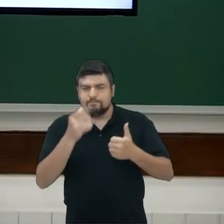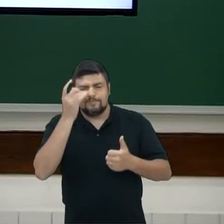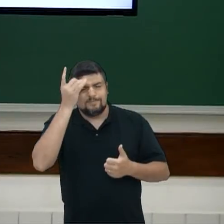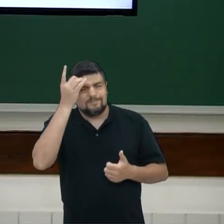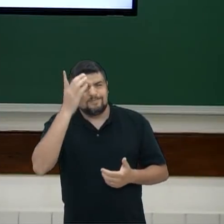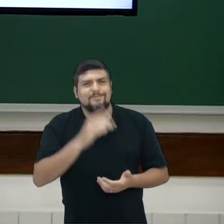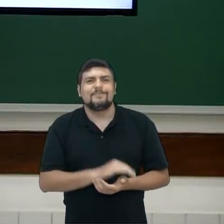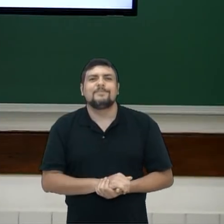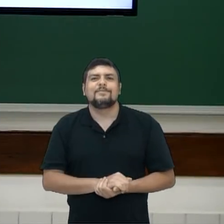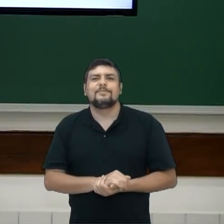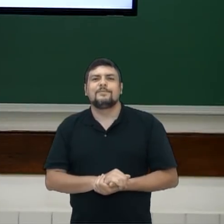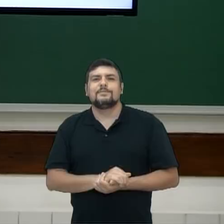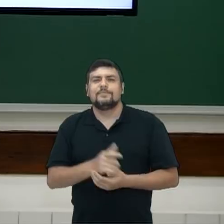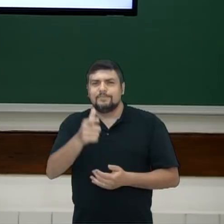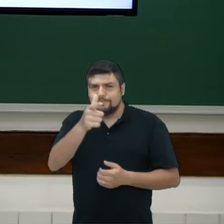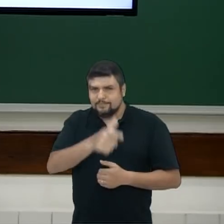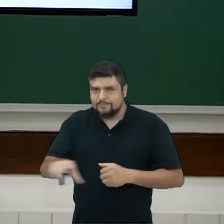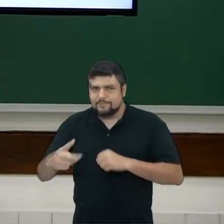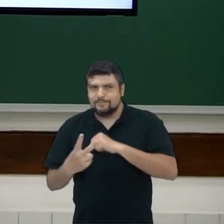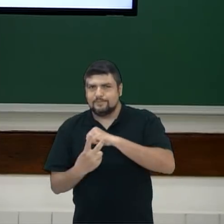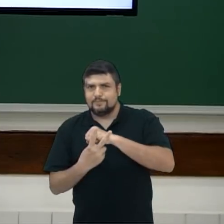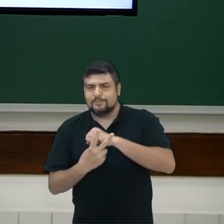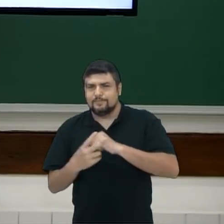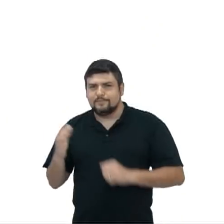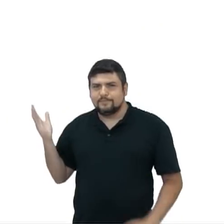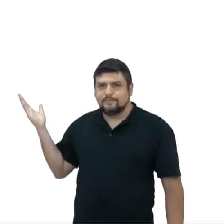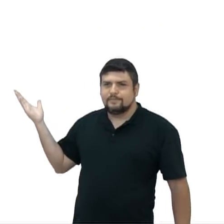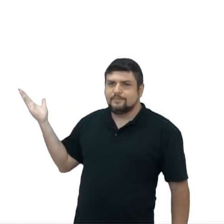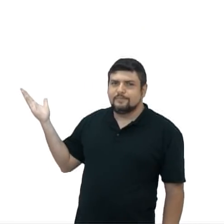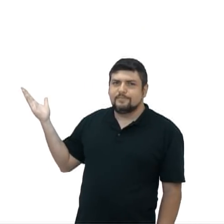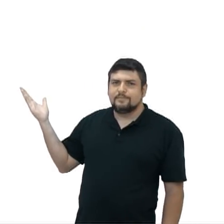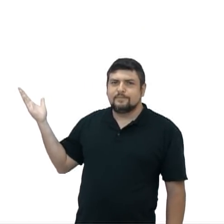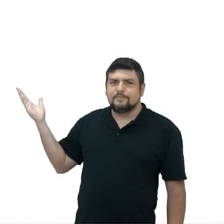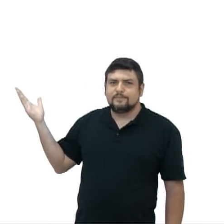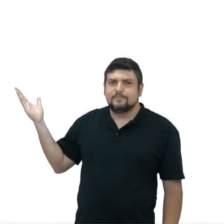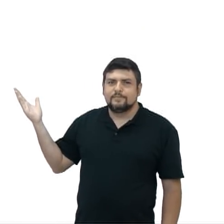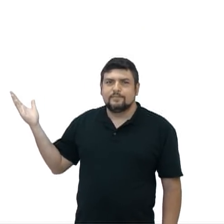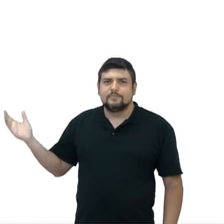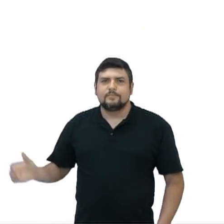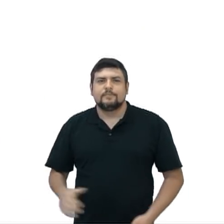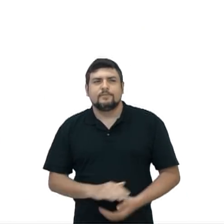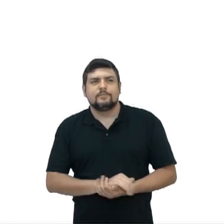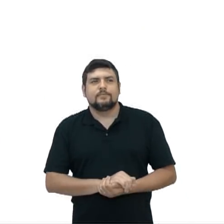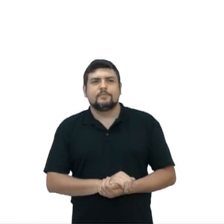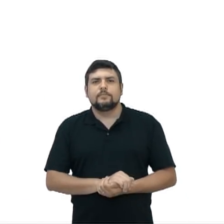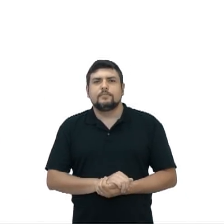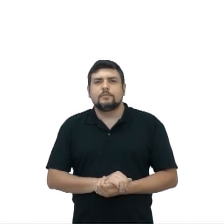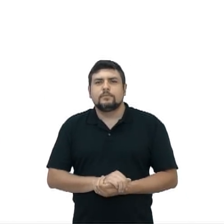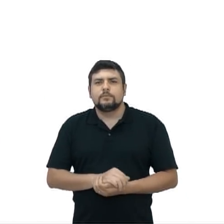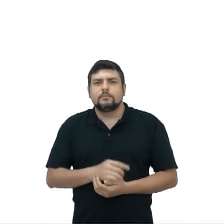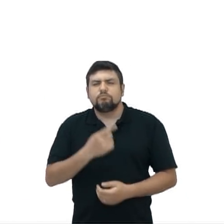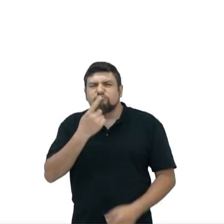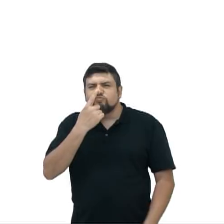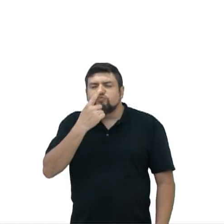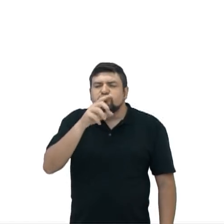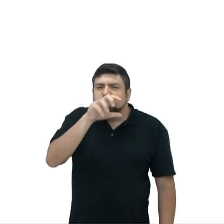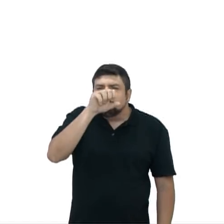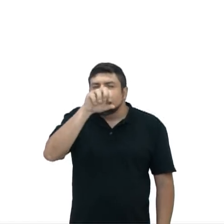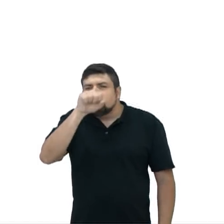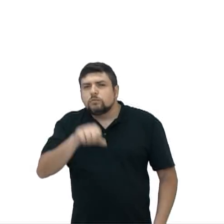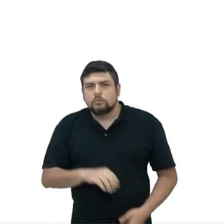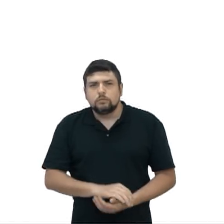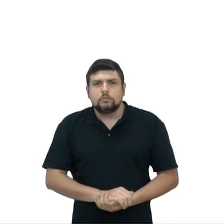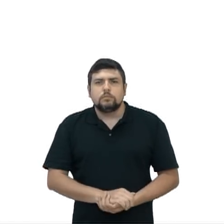fácil. Vamos ver mais alguns verbinhos? Let's go! Então, aí agora a gente tem smell, olha lá o carinha tá cheirando,